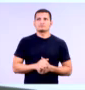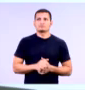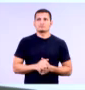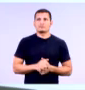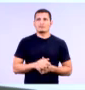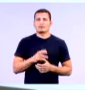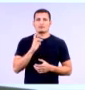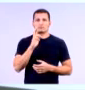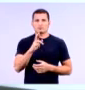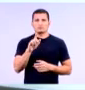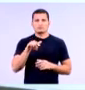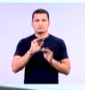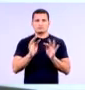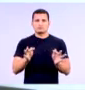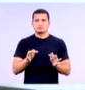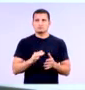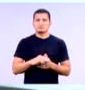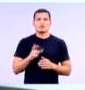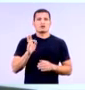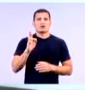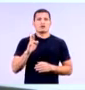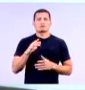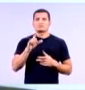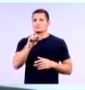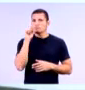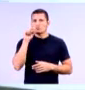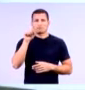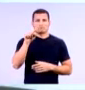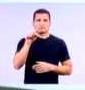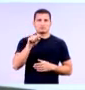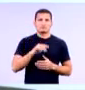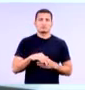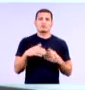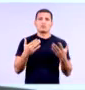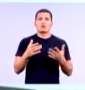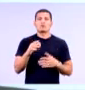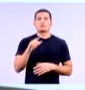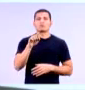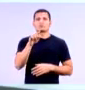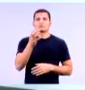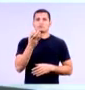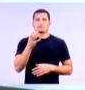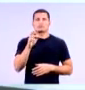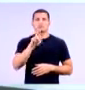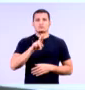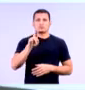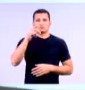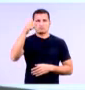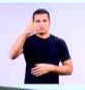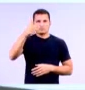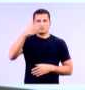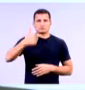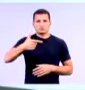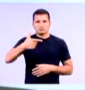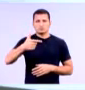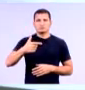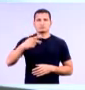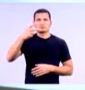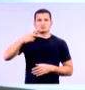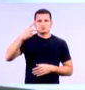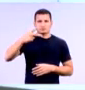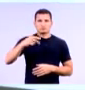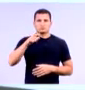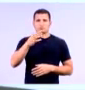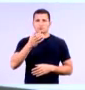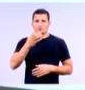a resposta é simples, quem define é você. Você escolhe qual construtor você quer usar. Se você quer usar um construtor